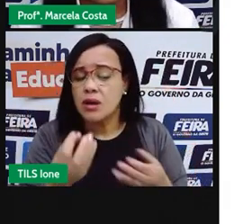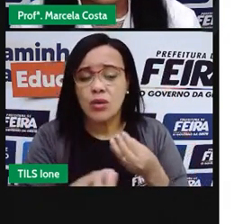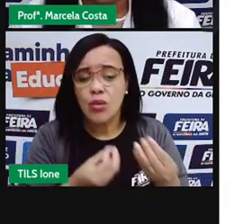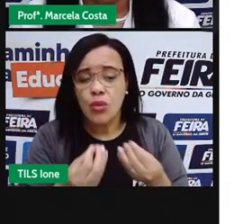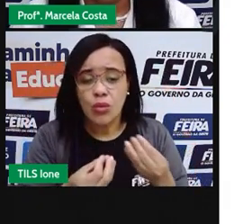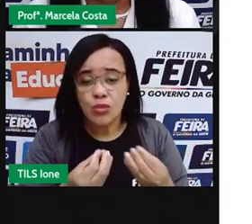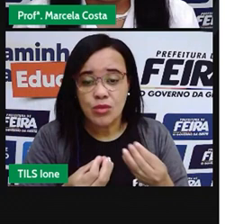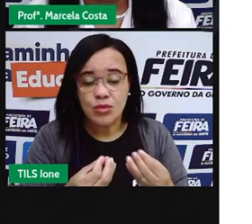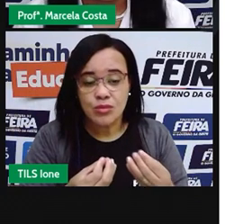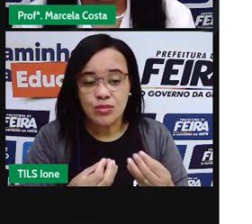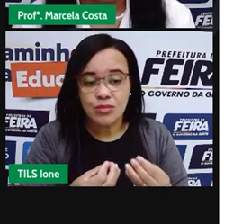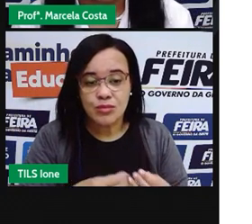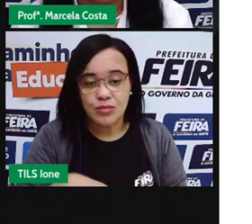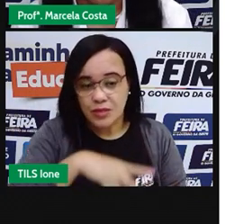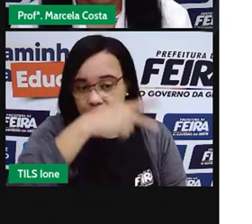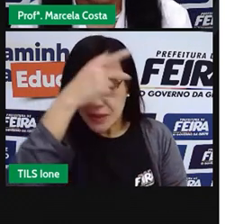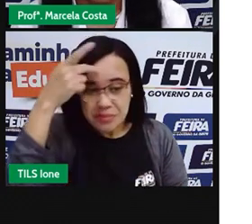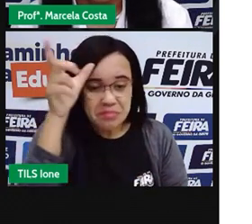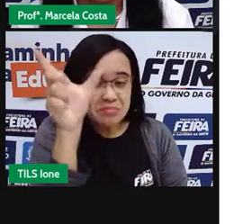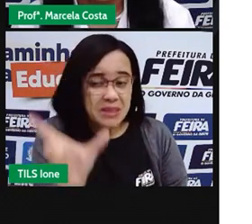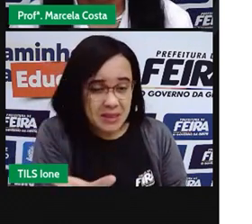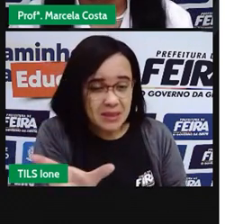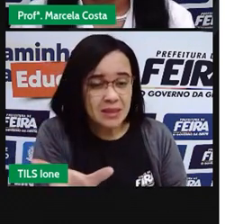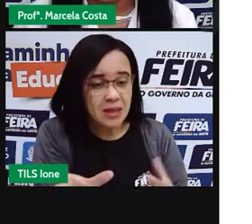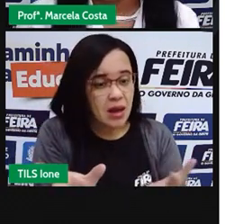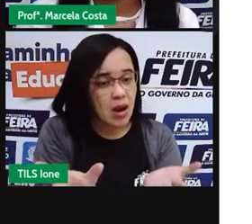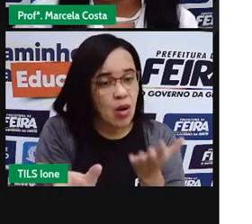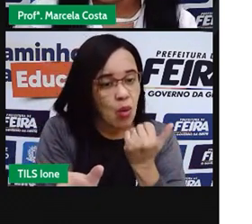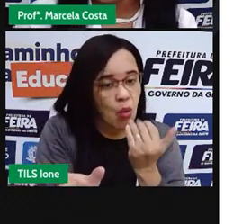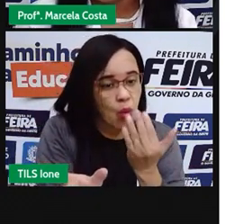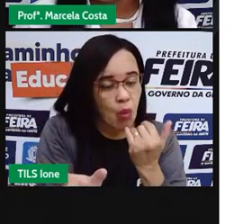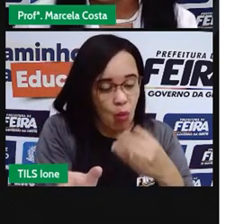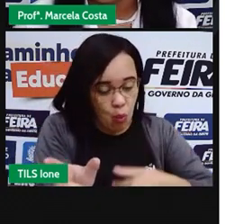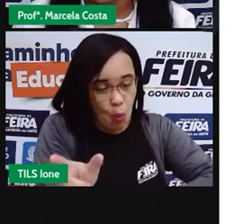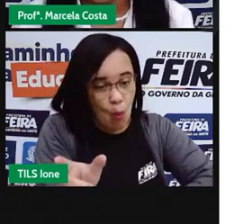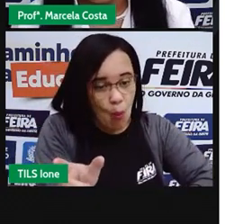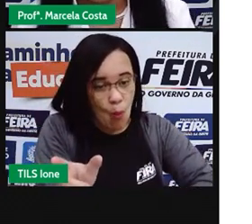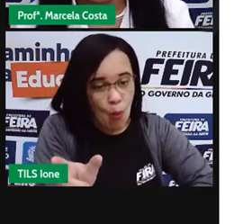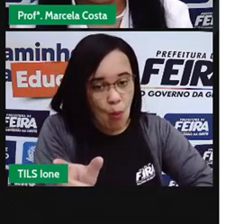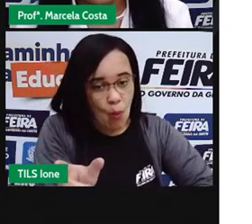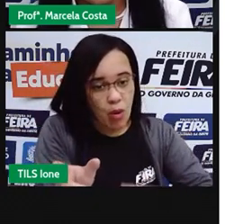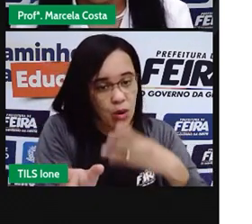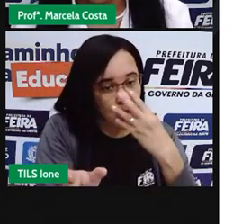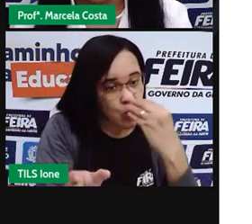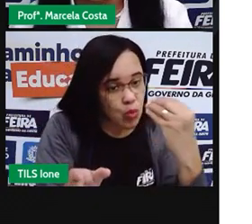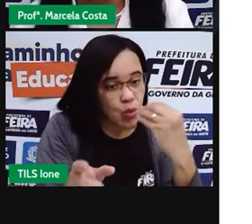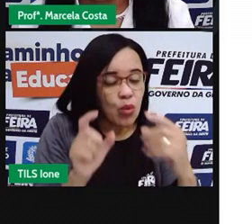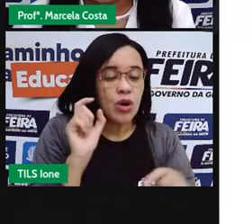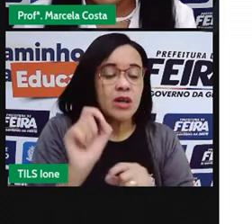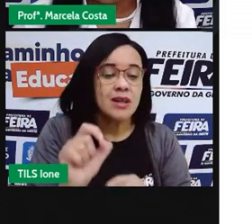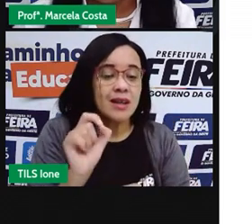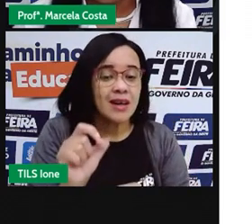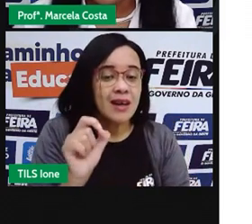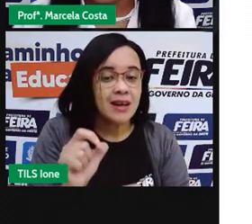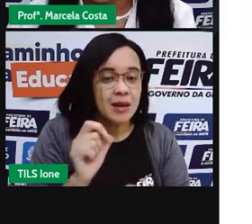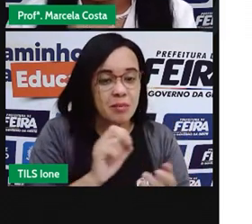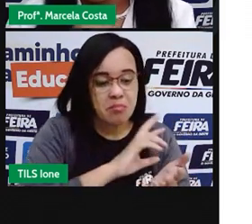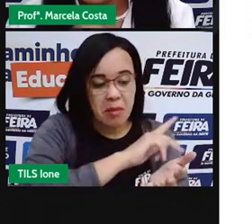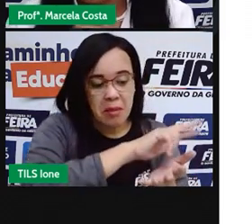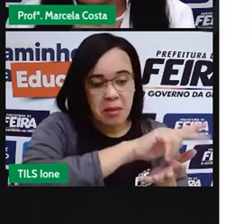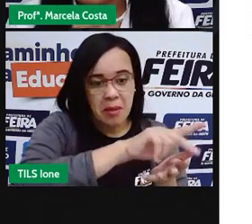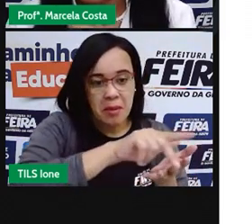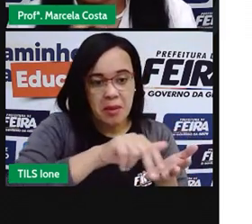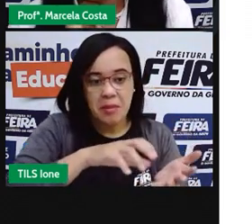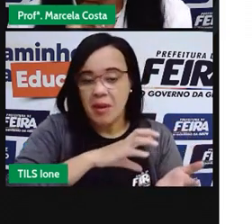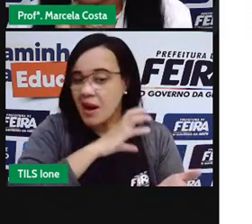Quem será que vai matar a fome do lobo mau? O ratinho? O jabuti? O sapo? Será que